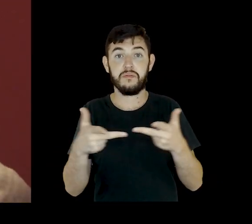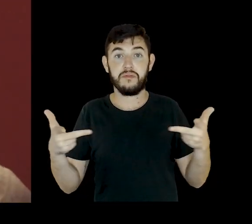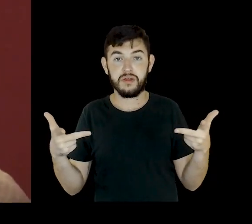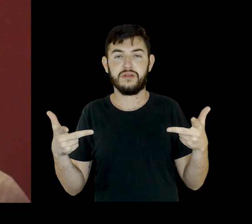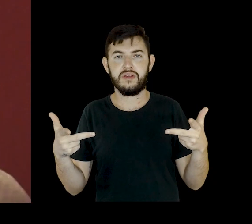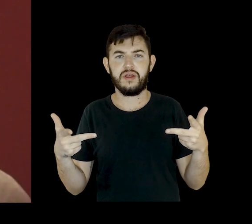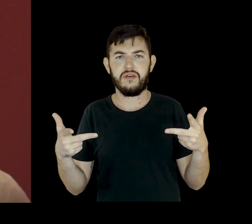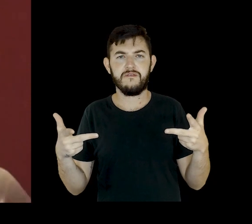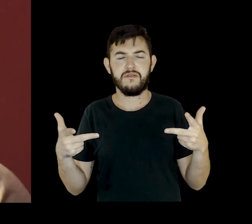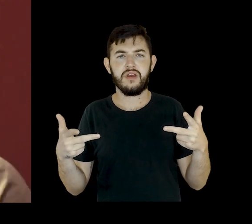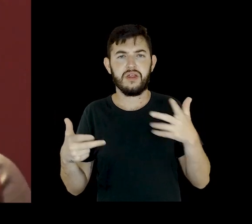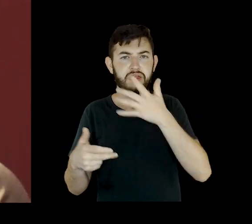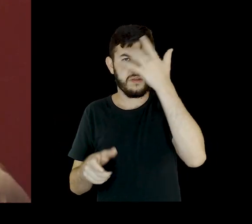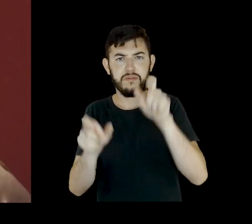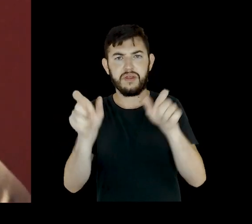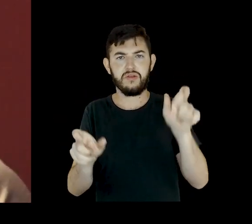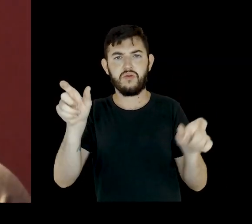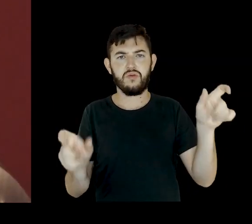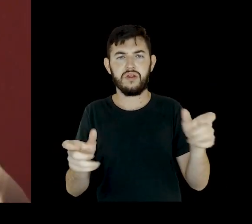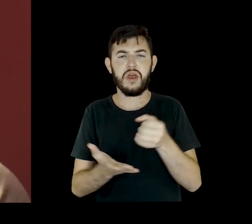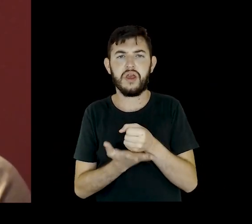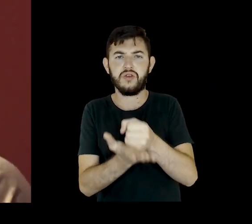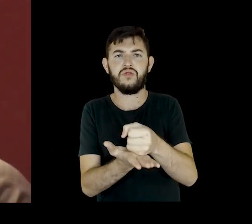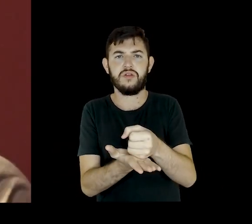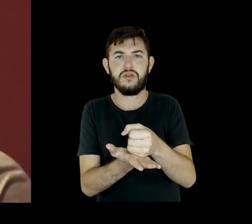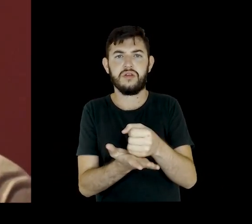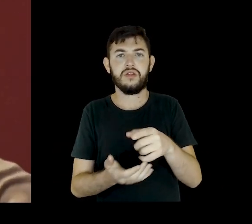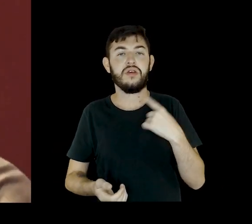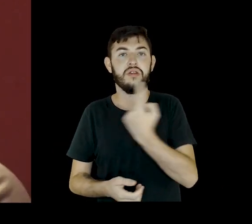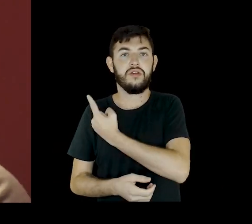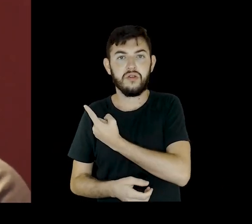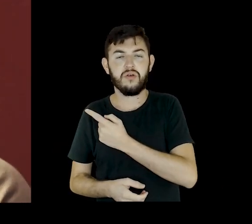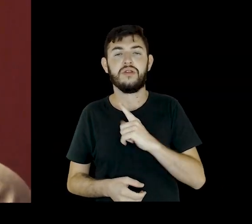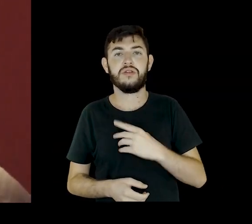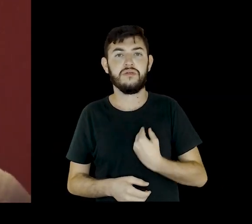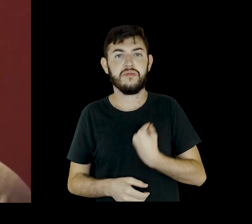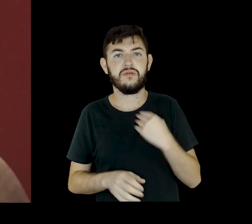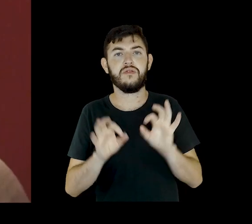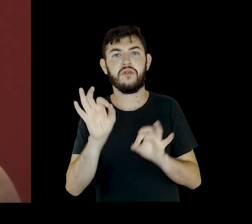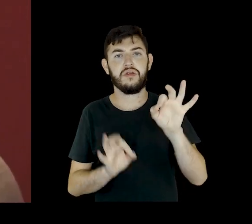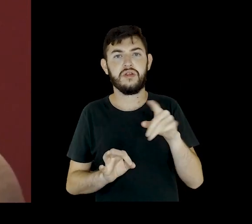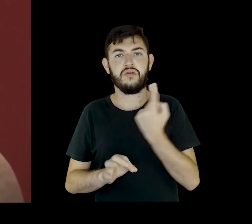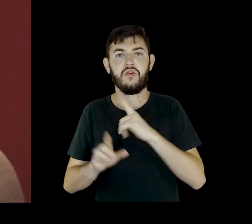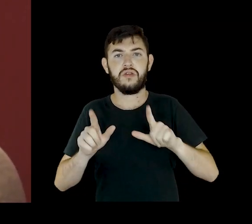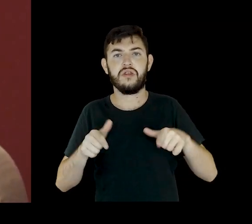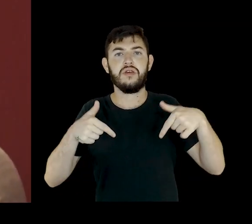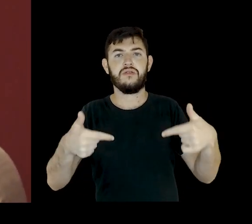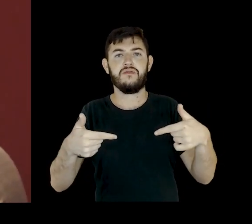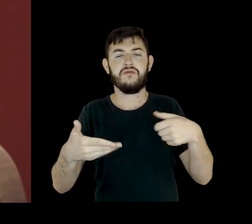né, na marra, onde as pessoas, cada um trouxe uma contribuição e a gente está compondo ainda, né? A gente está